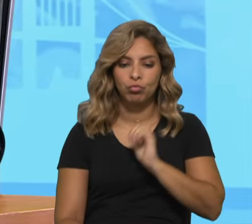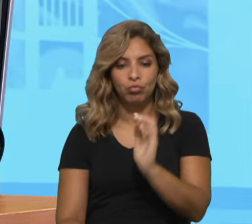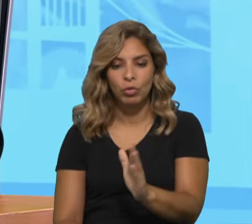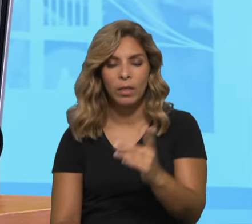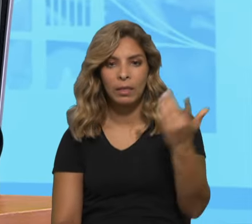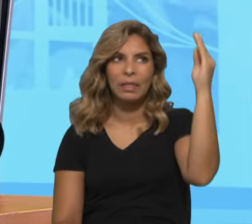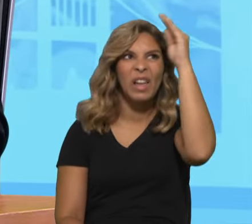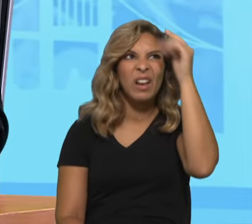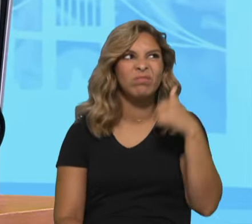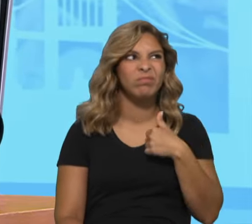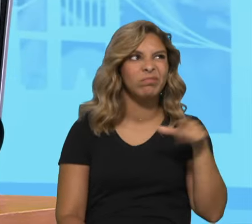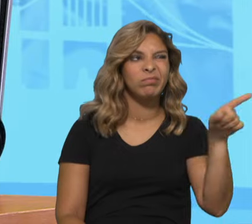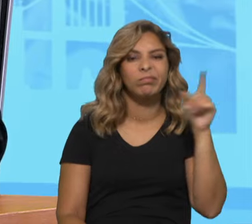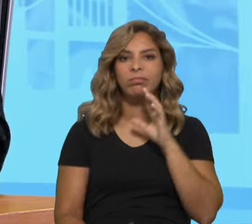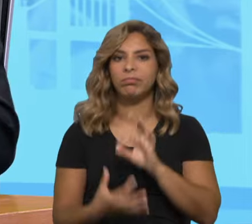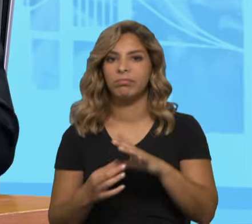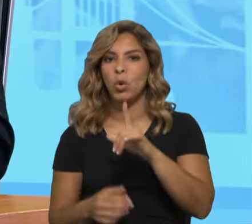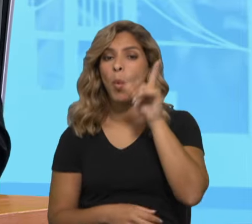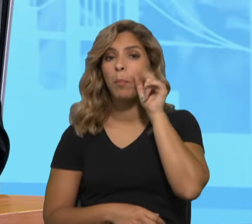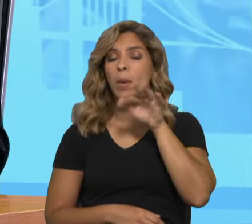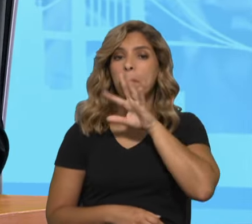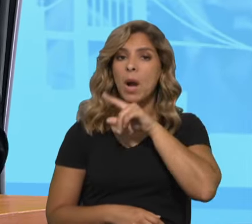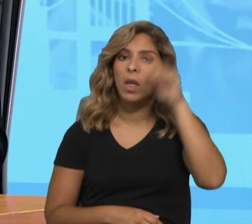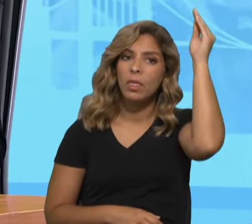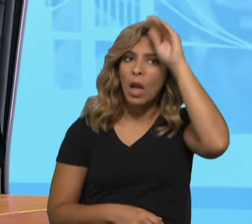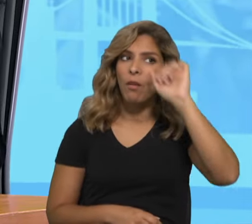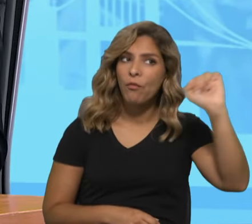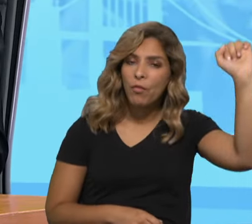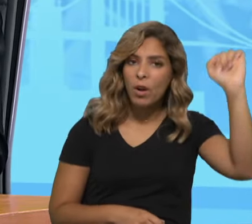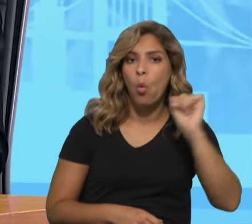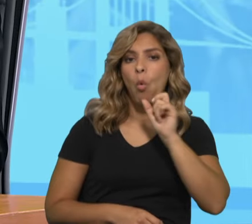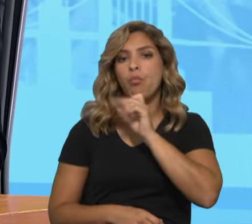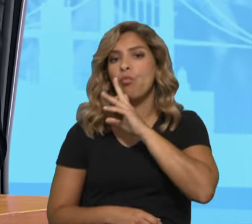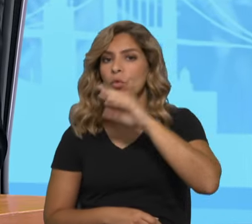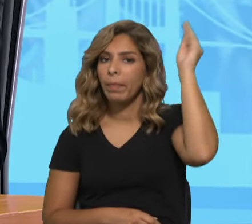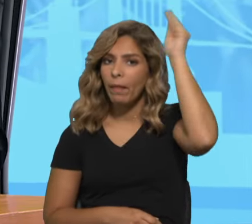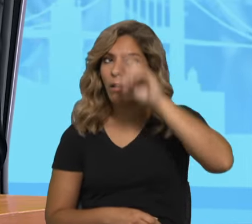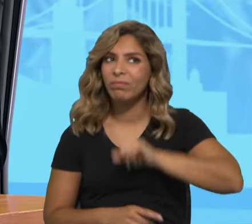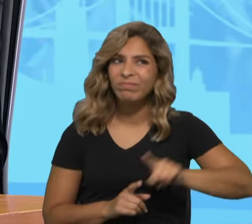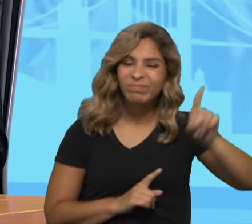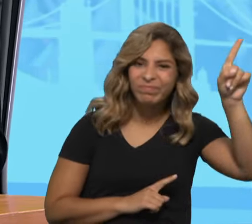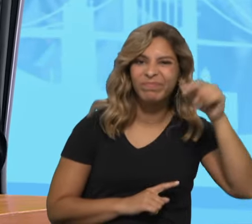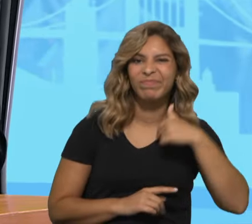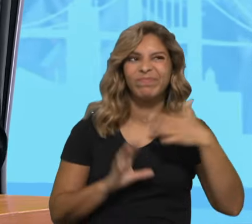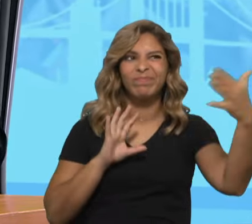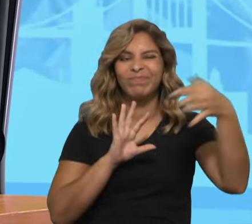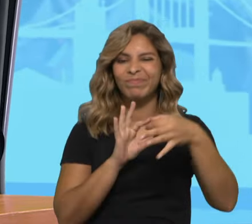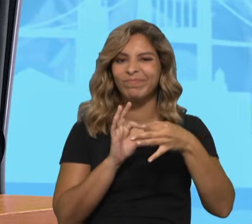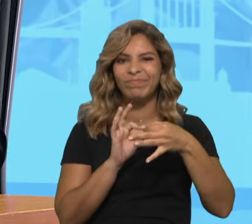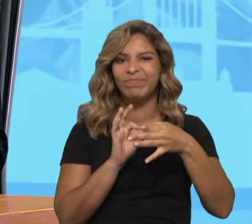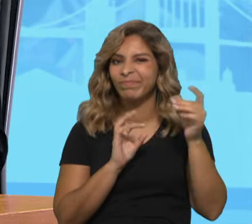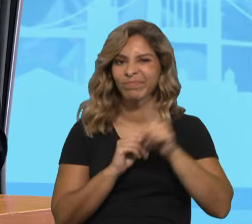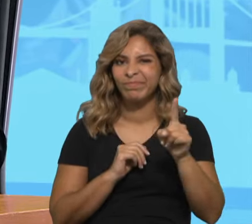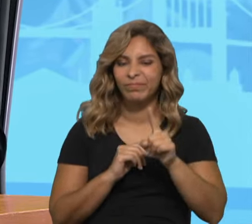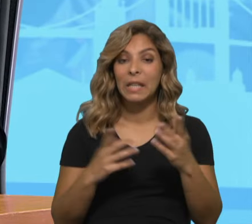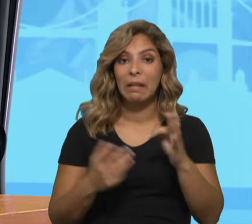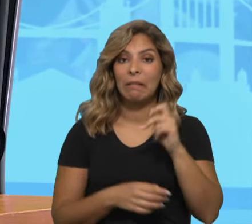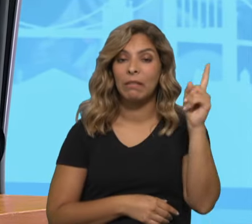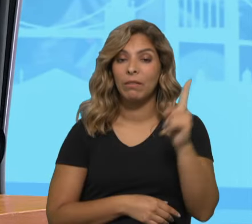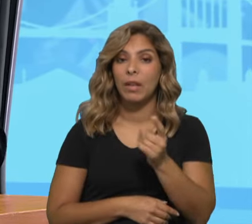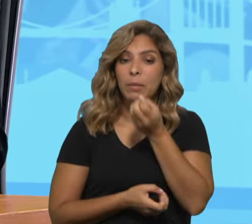não lhes diz muito, ou a terra dos seus pais ou dos seus avós já não lhes diz muito, a ligação de fé,